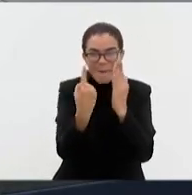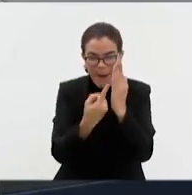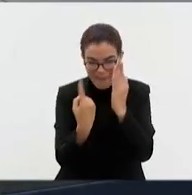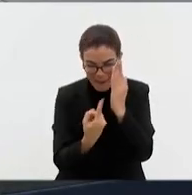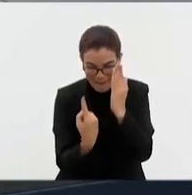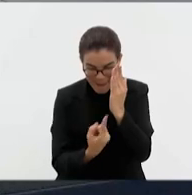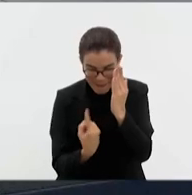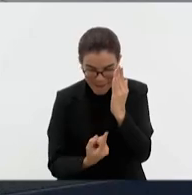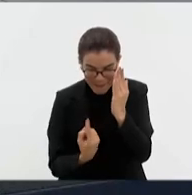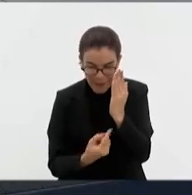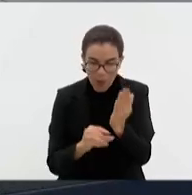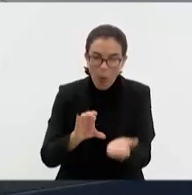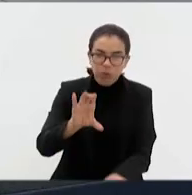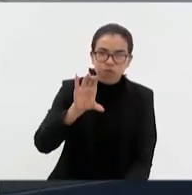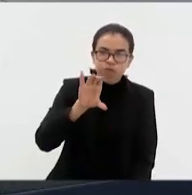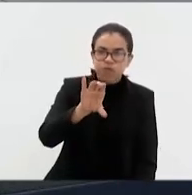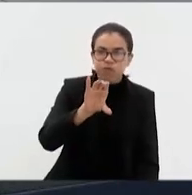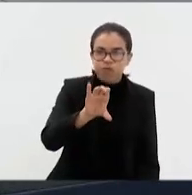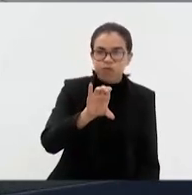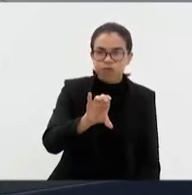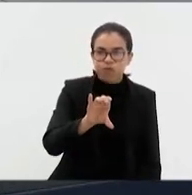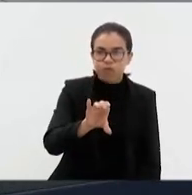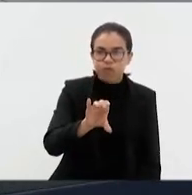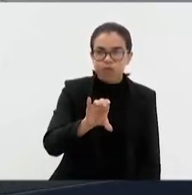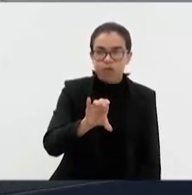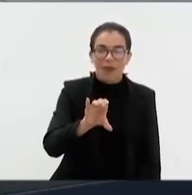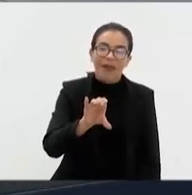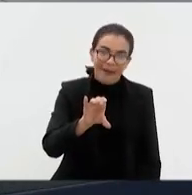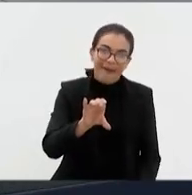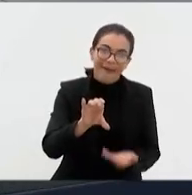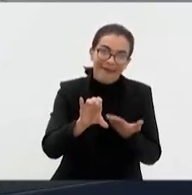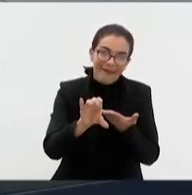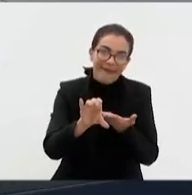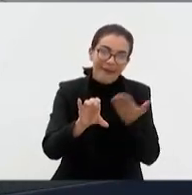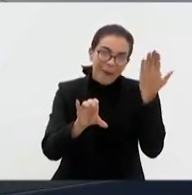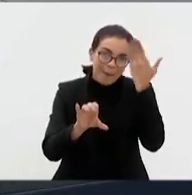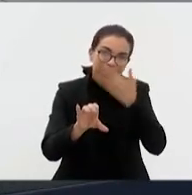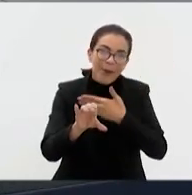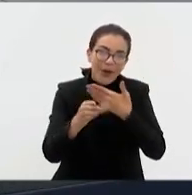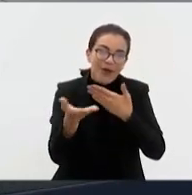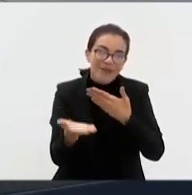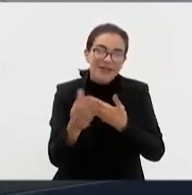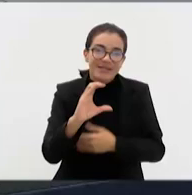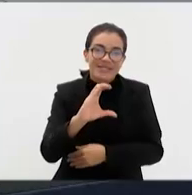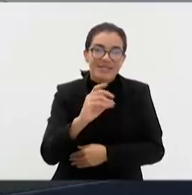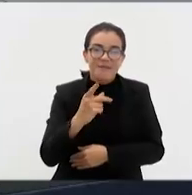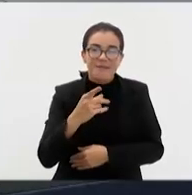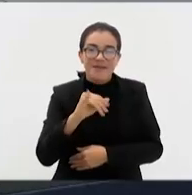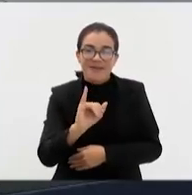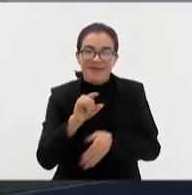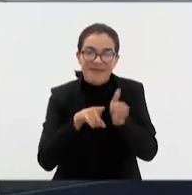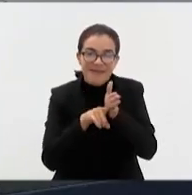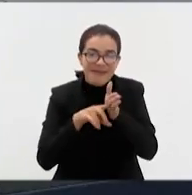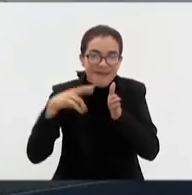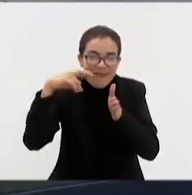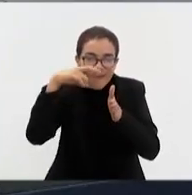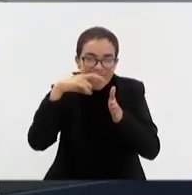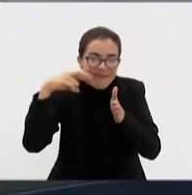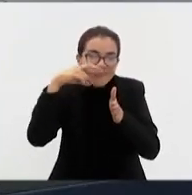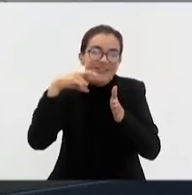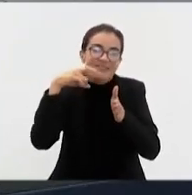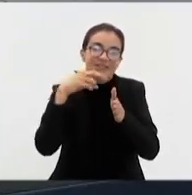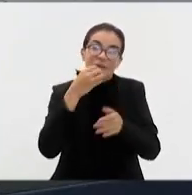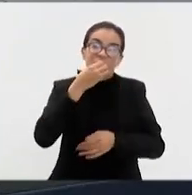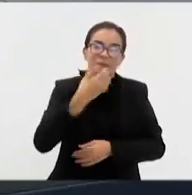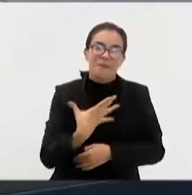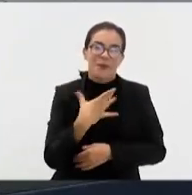caber tantos dos temas que a gente trouxe aqui. E eu acho que é uma CPI que, embora tenha... E que bom,